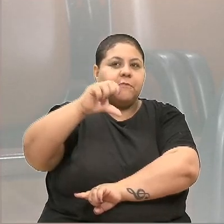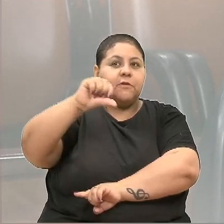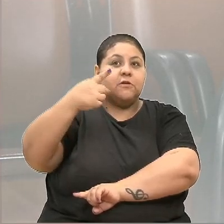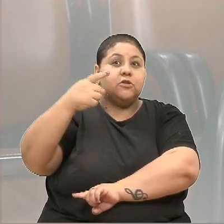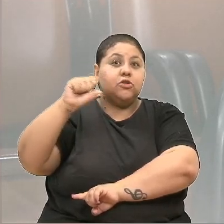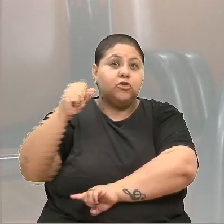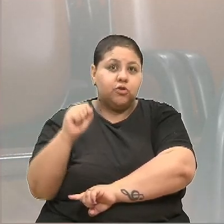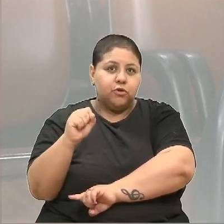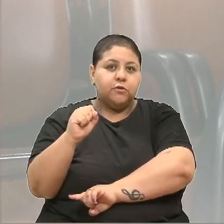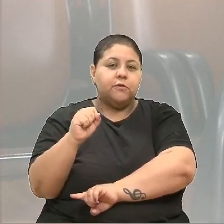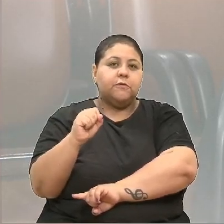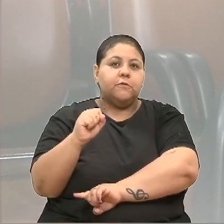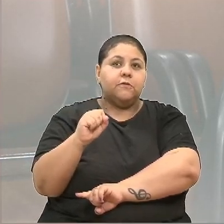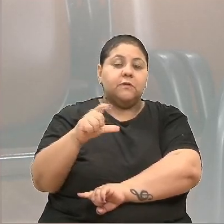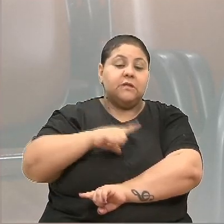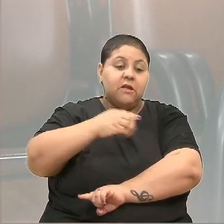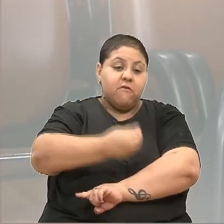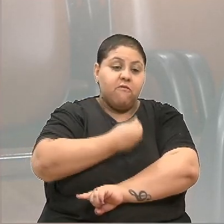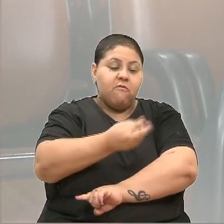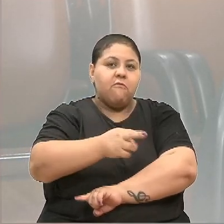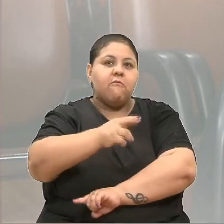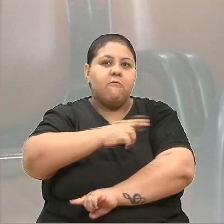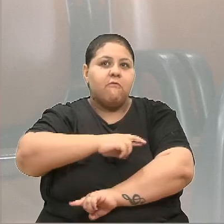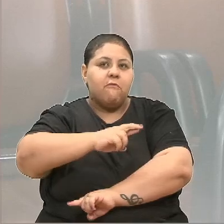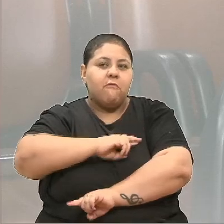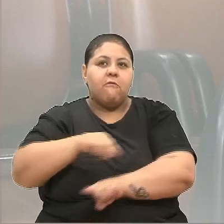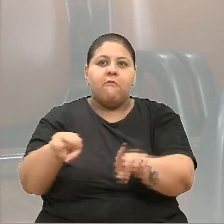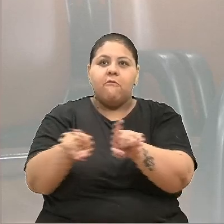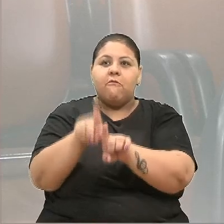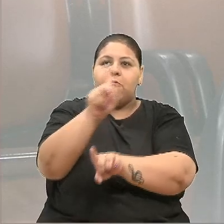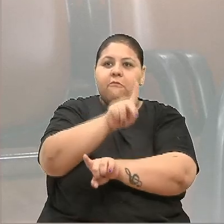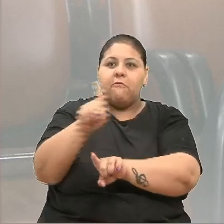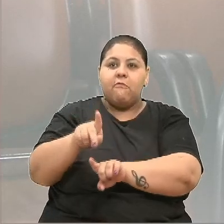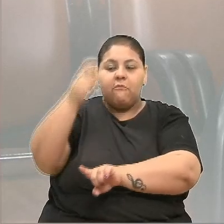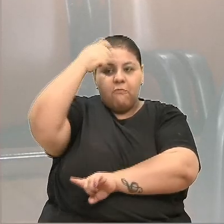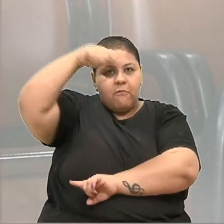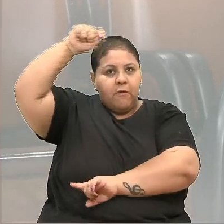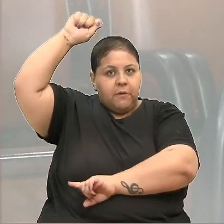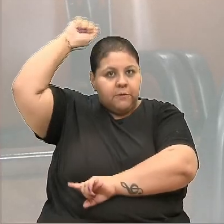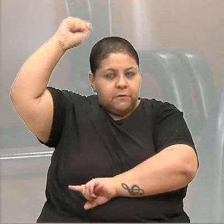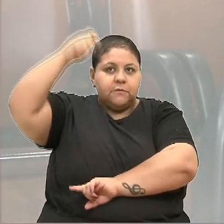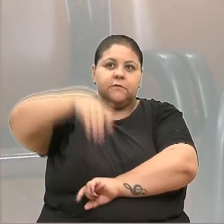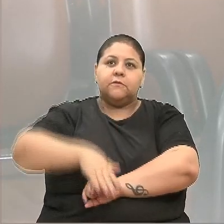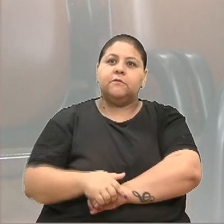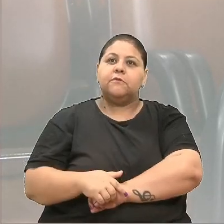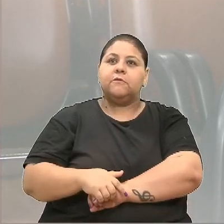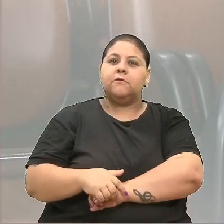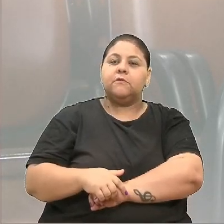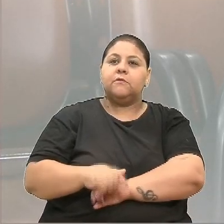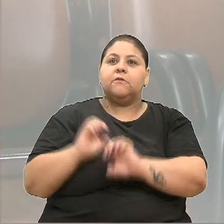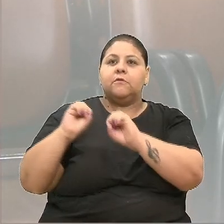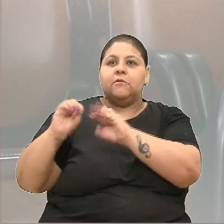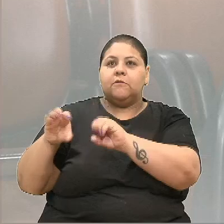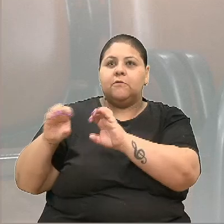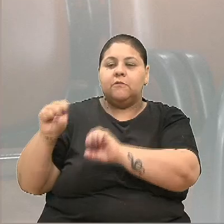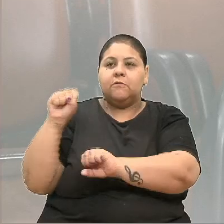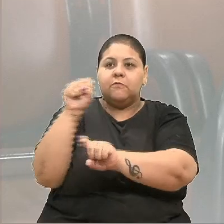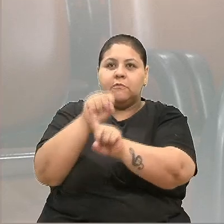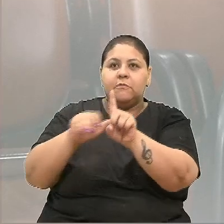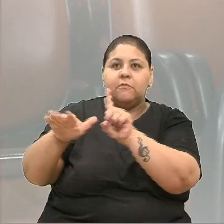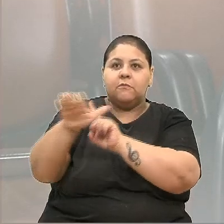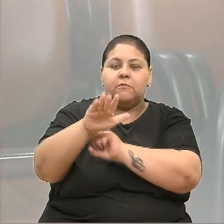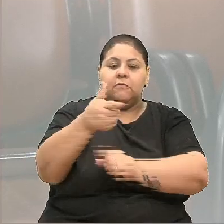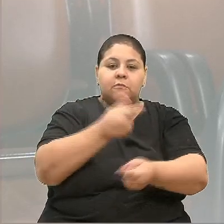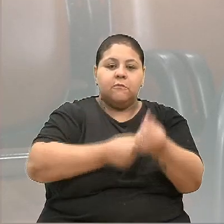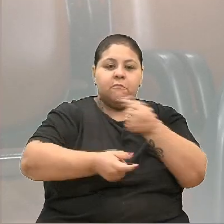1918. Além de sua vida religiosa, Risson se destacou como professor da Universidade de Caxias do Sul, onde lecionou Sociologia nos cursos de Economia, Administração